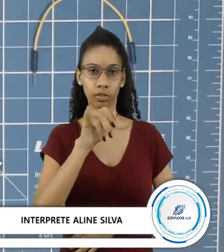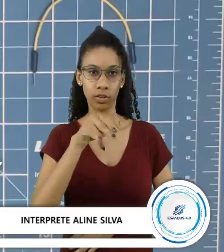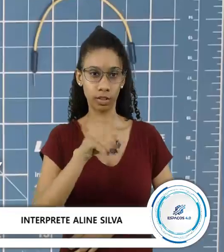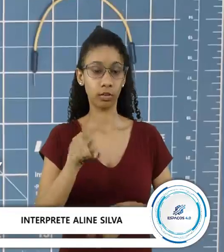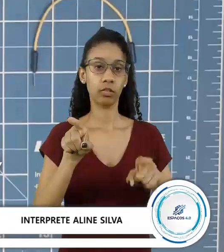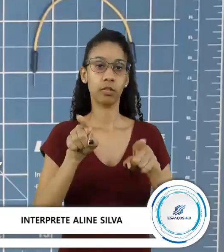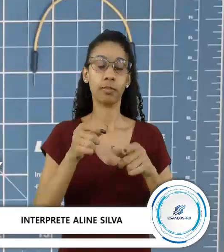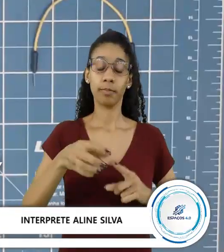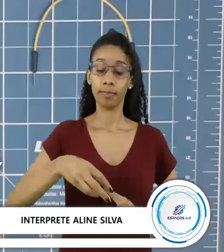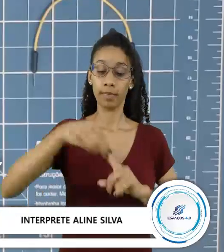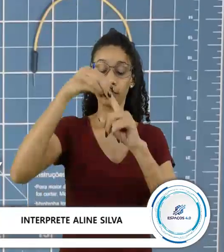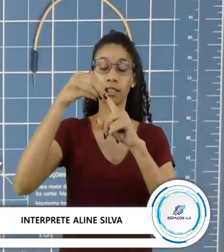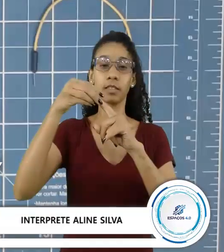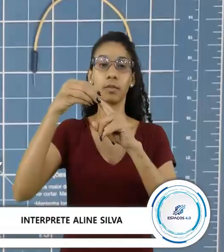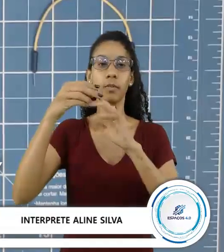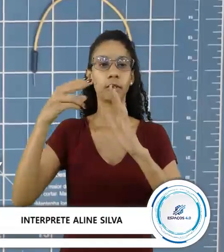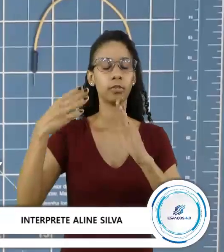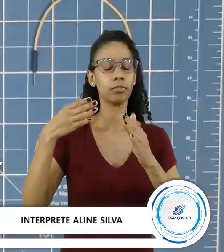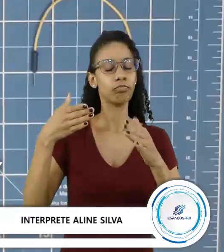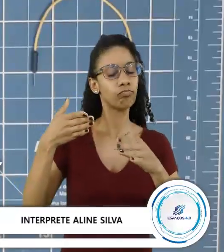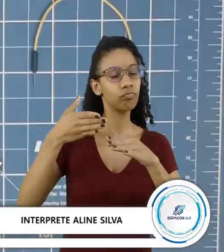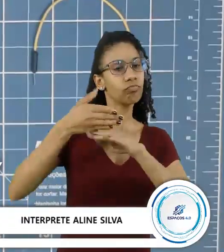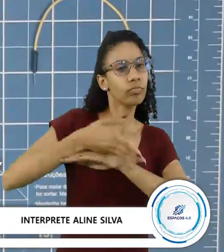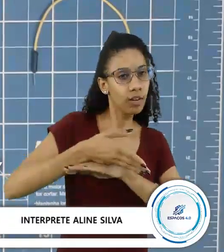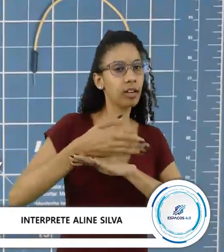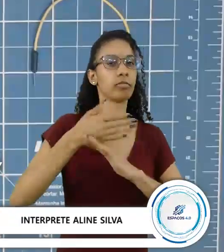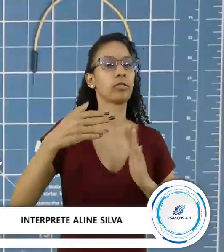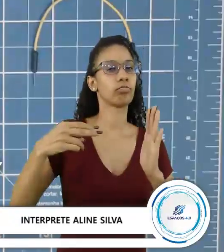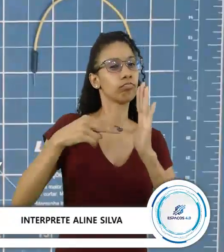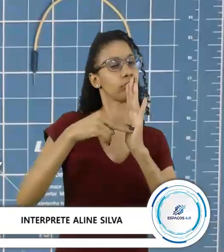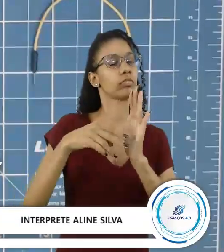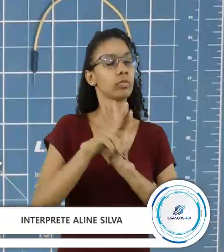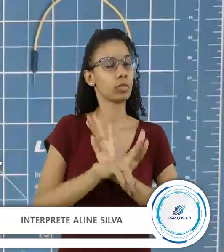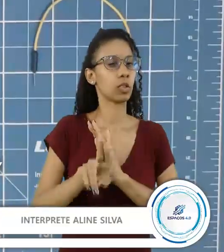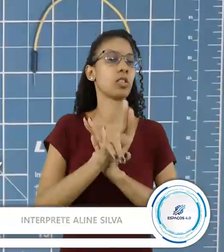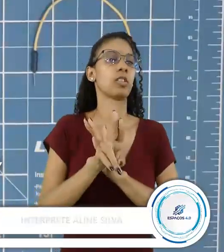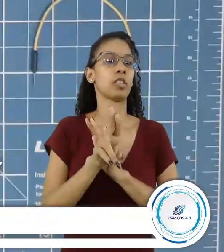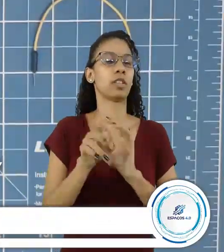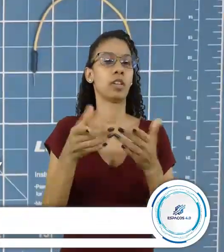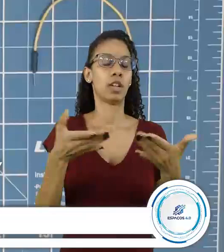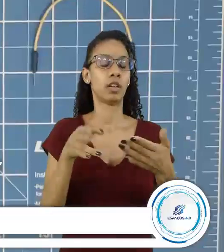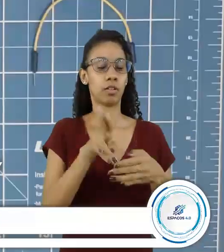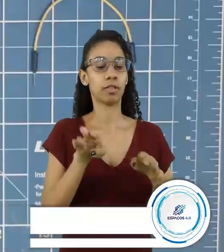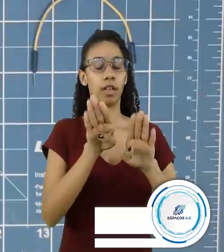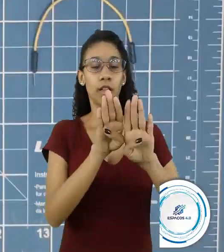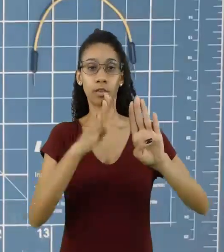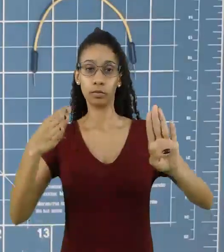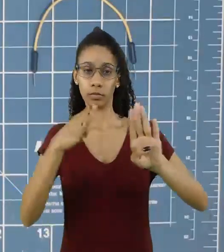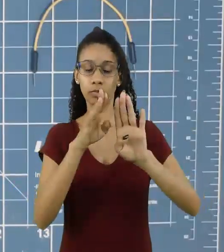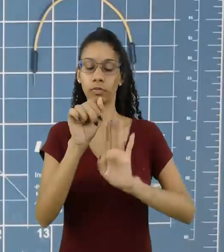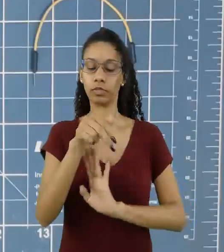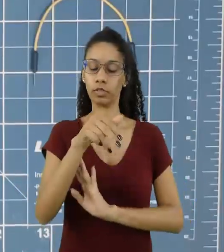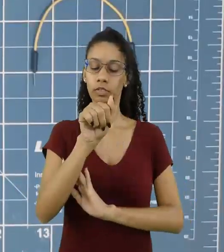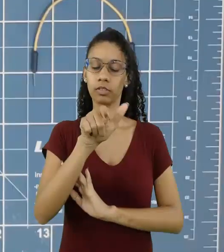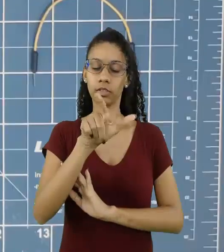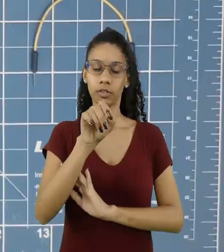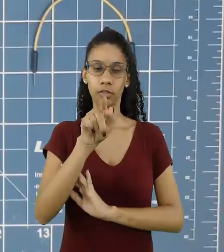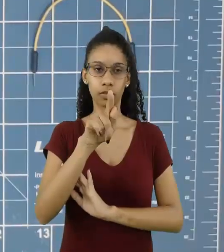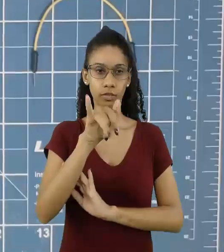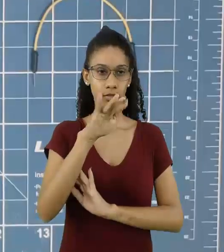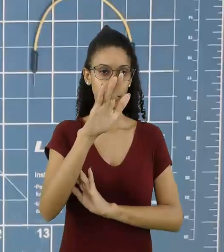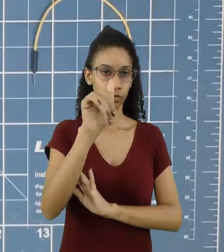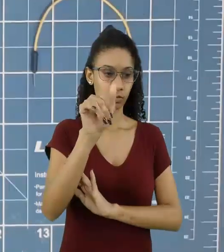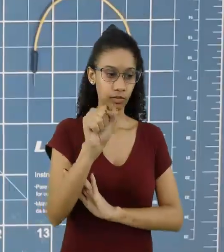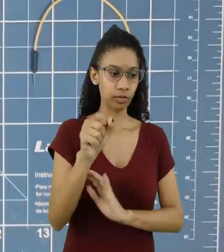principalmente sobre dispositivos de entrada, que são os nossos sensores. Hoje nós vamos utilizar as portas analógicas para fazer a medida